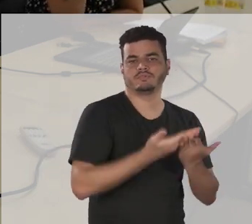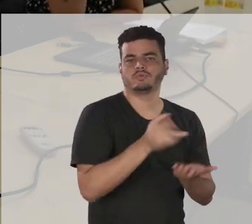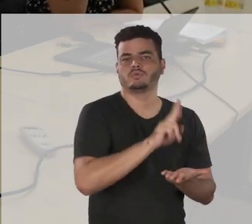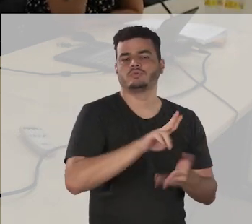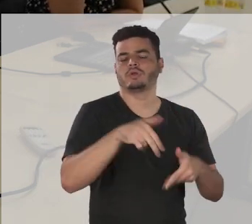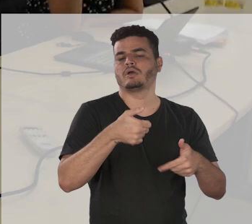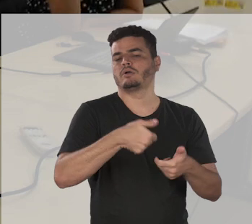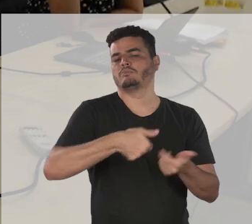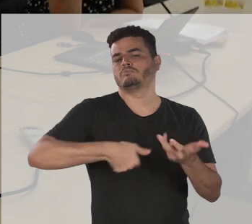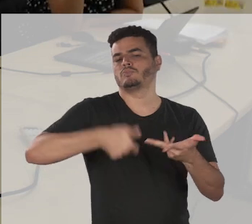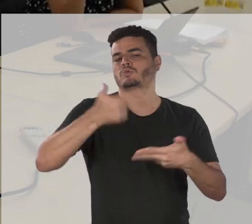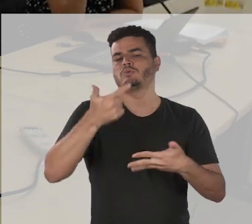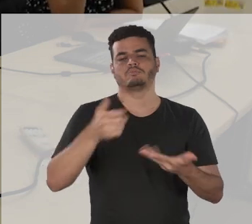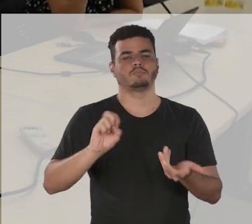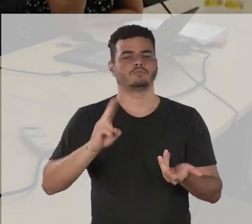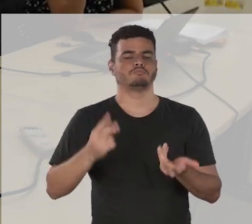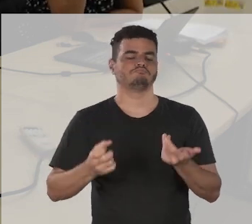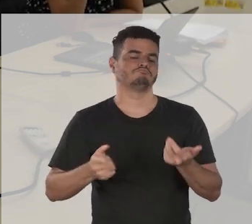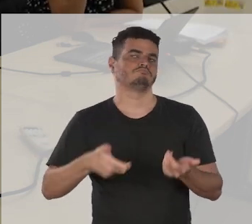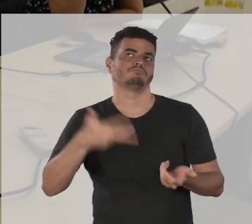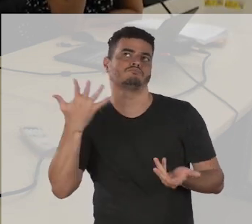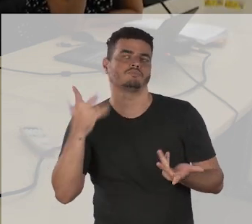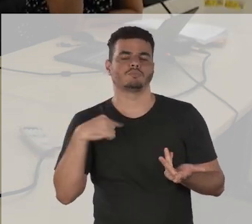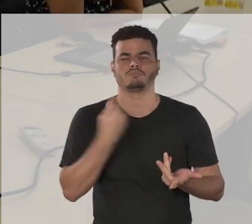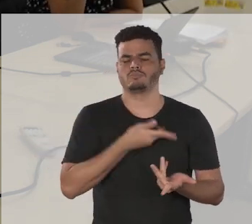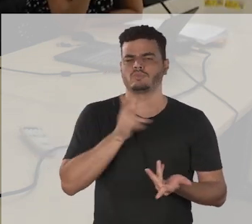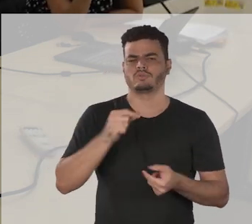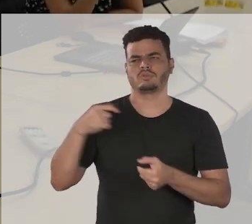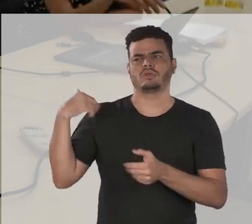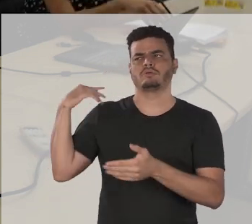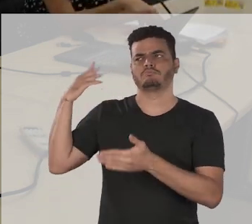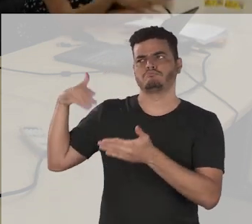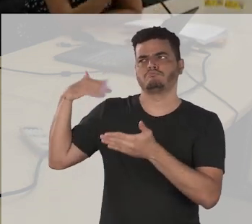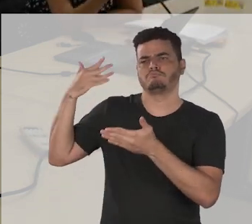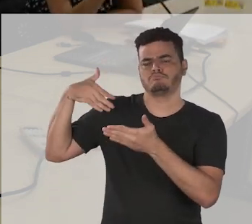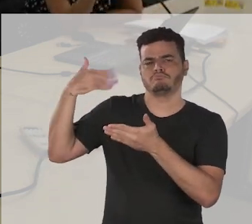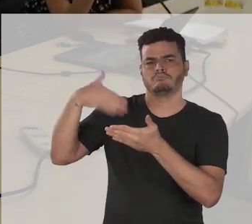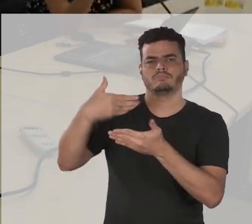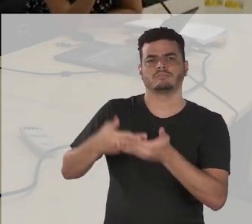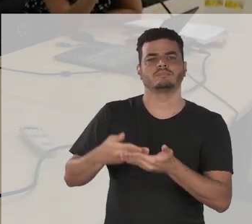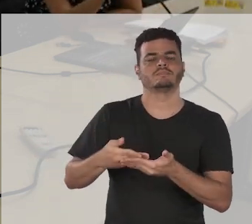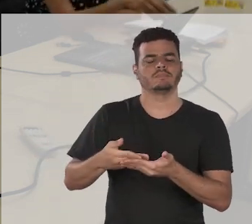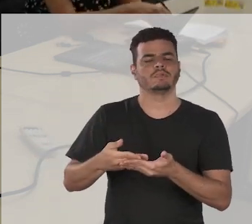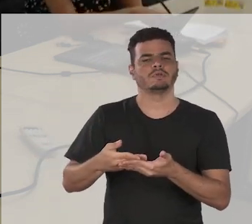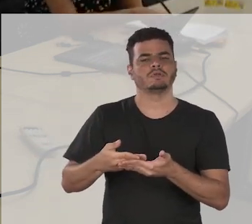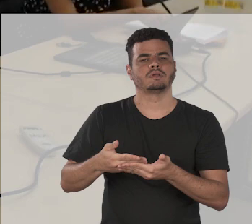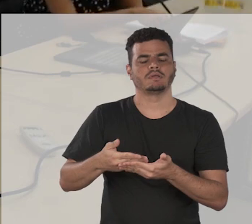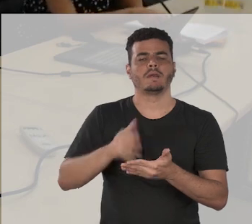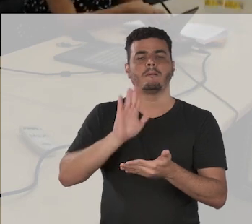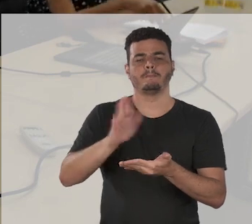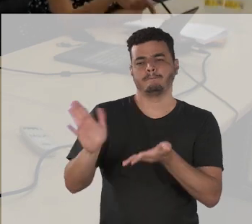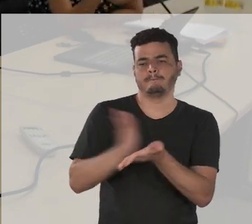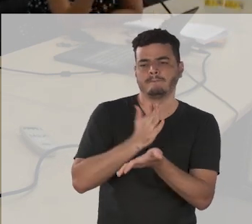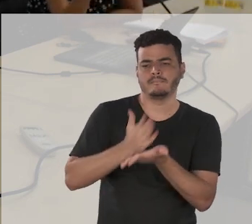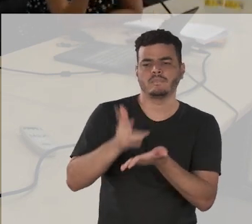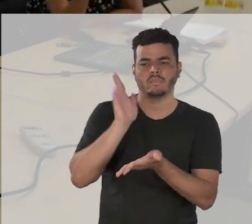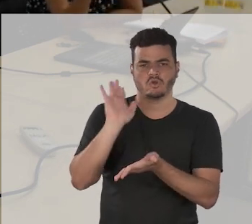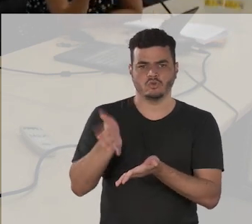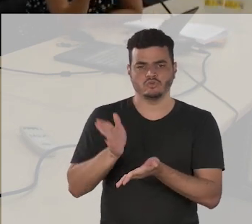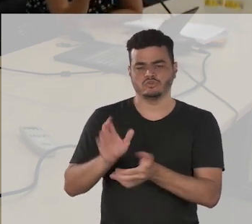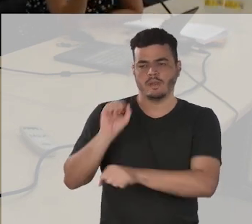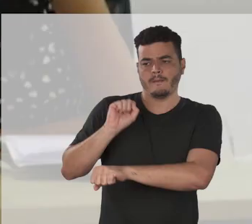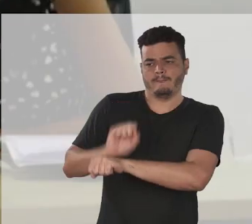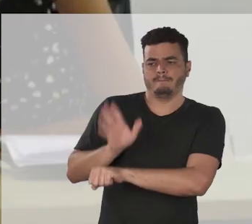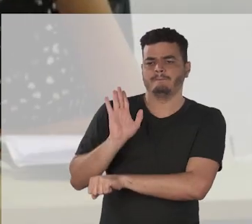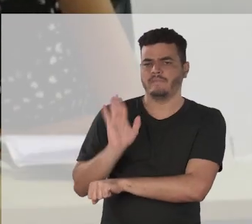planos tão bons que, digamos, faz umas décadas que chegaram já, digo, descontinuados